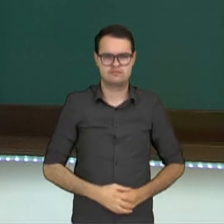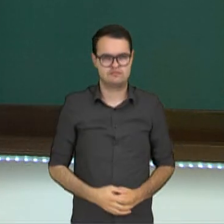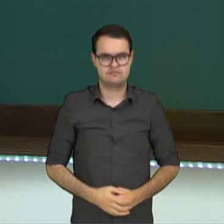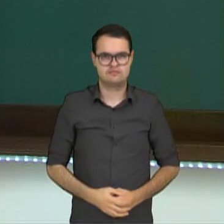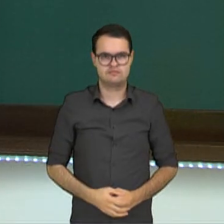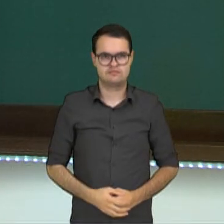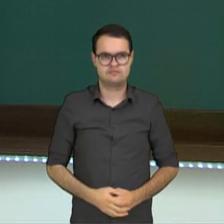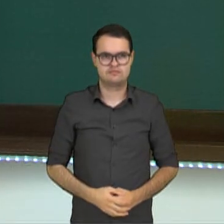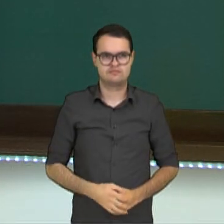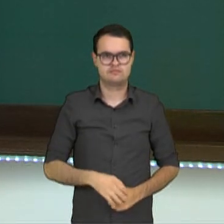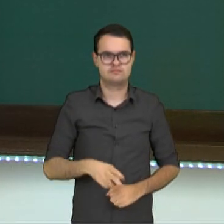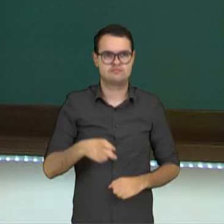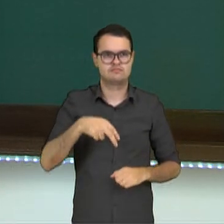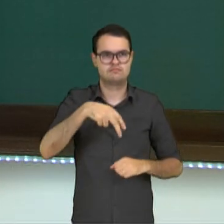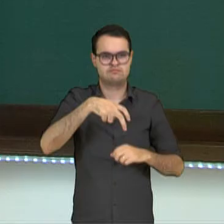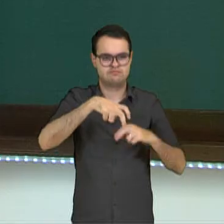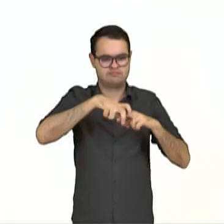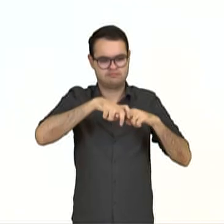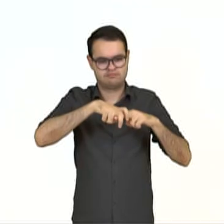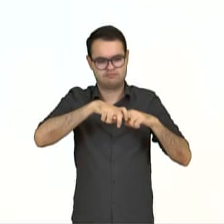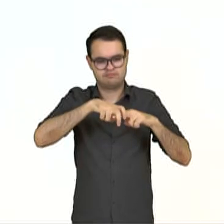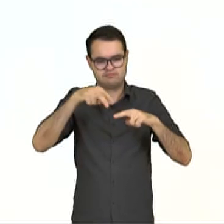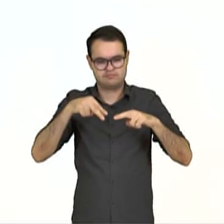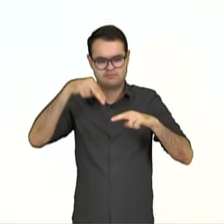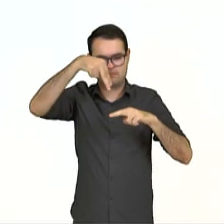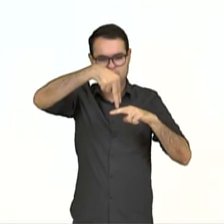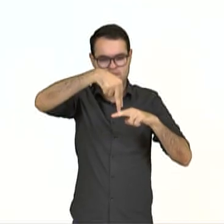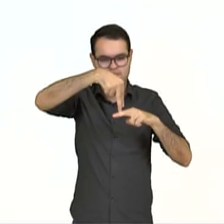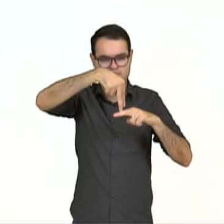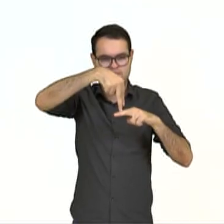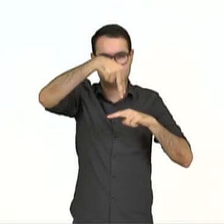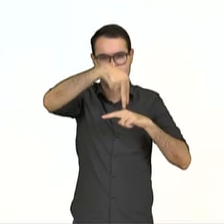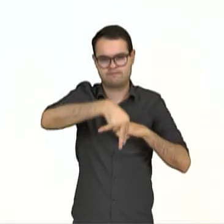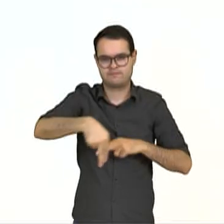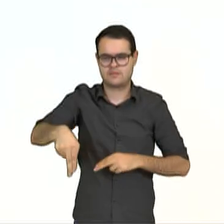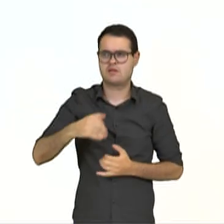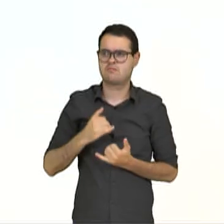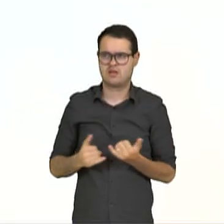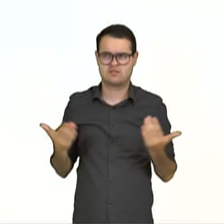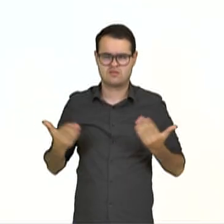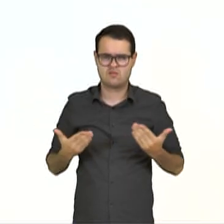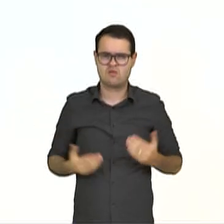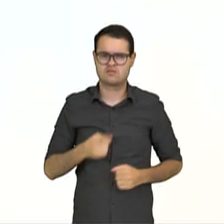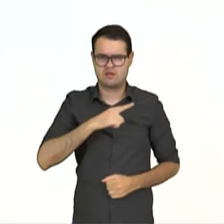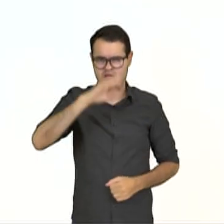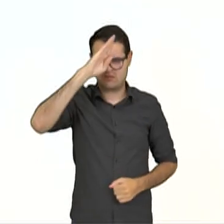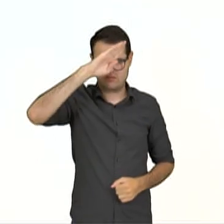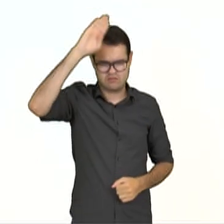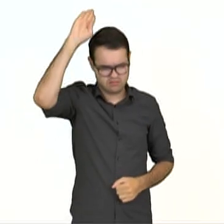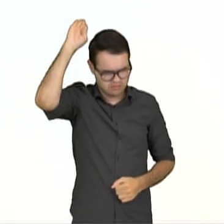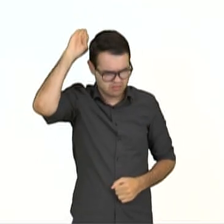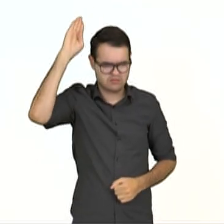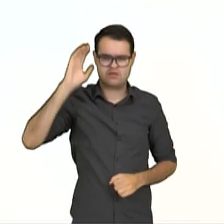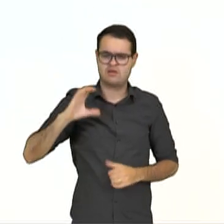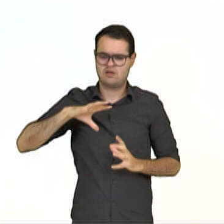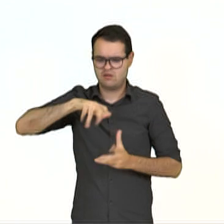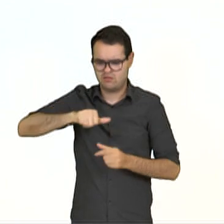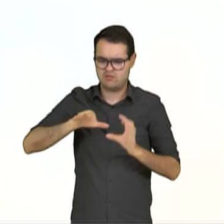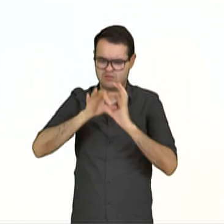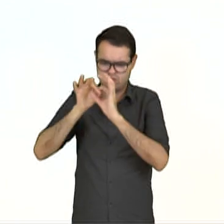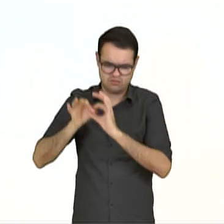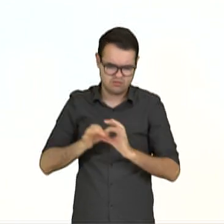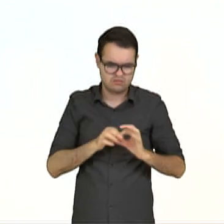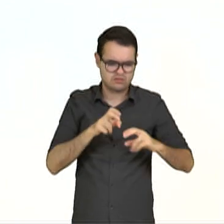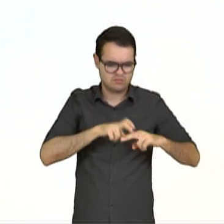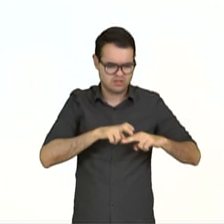Daí ela sai. Bem, parece que hoje em dia o Vaticano, a ONU e a minha cadeirinha têm o mesmo